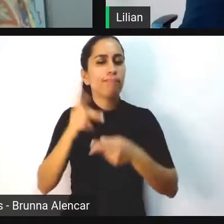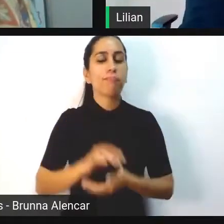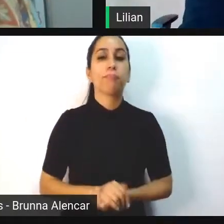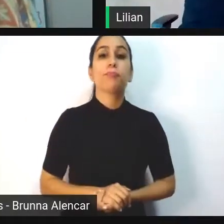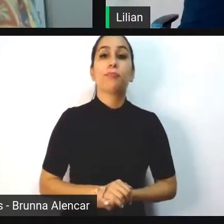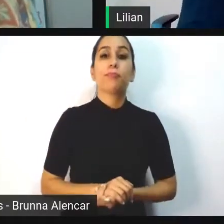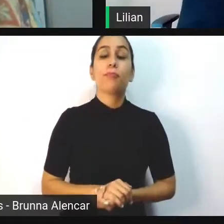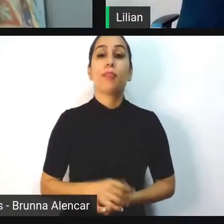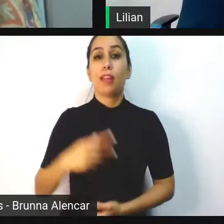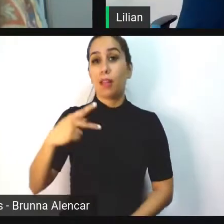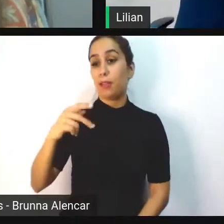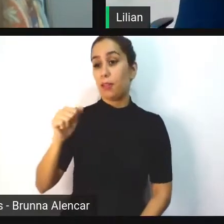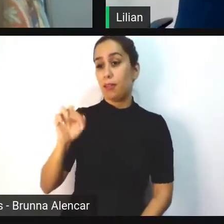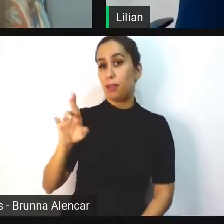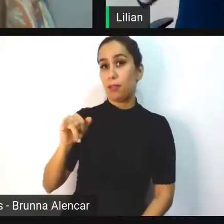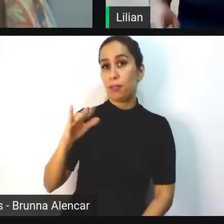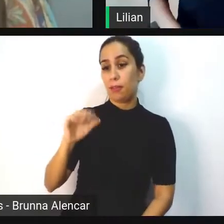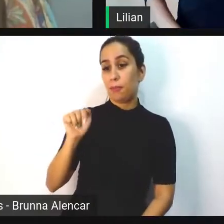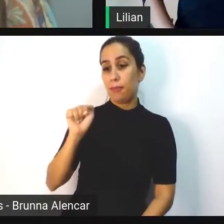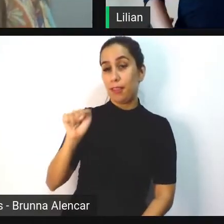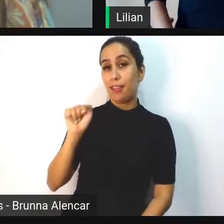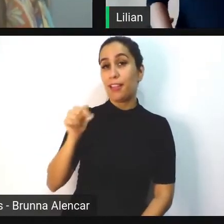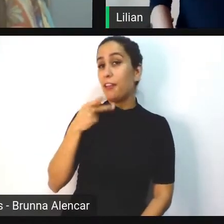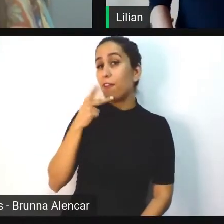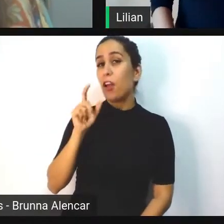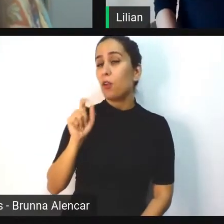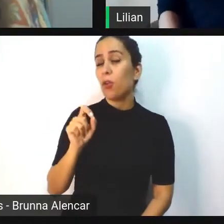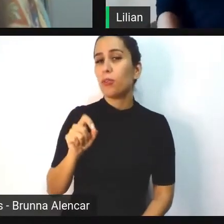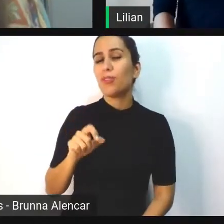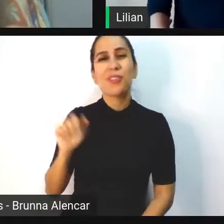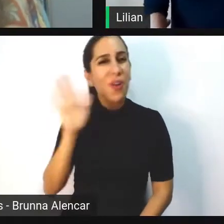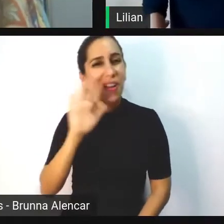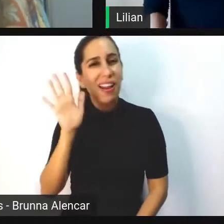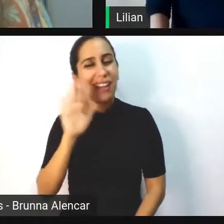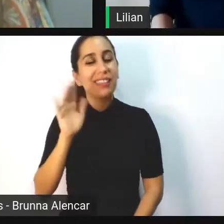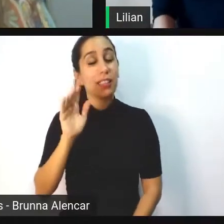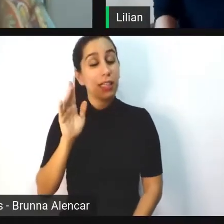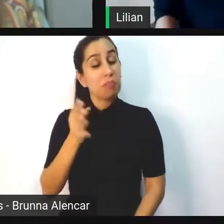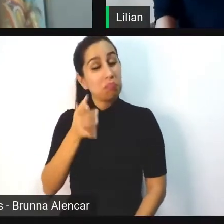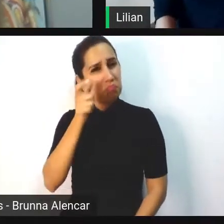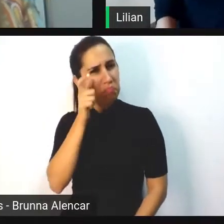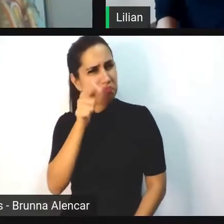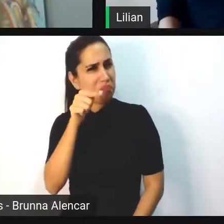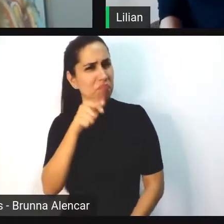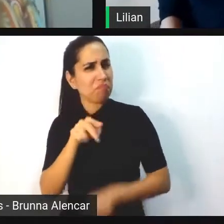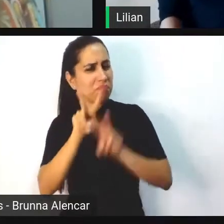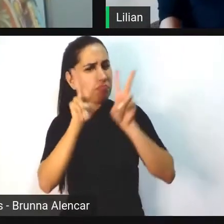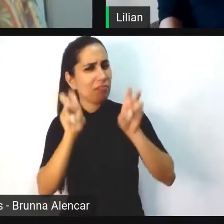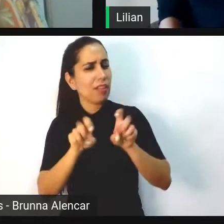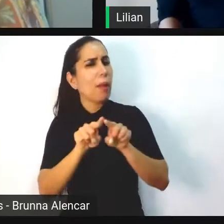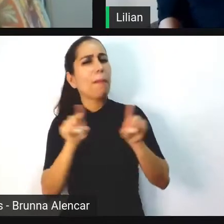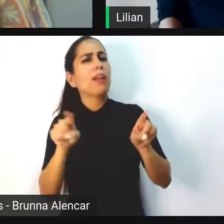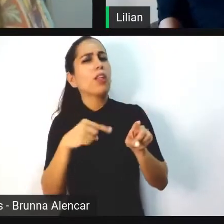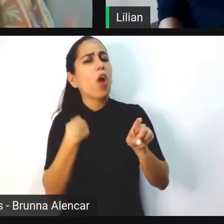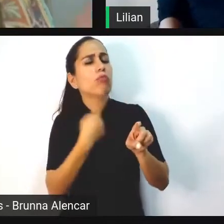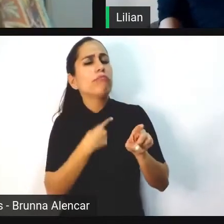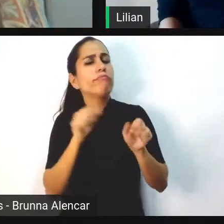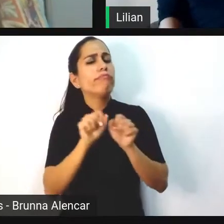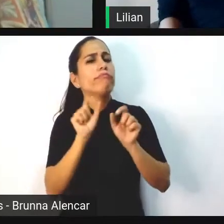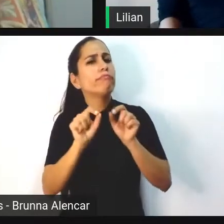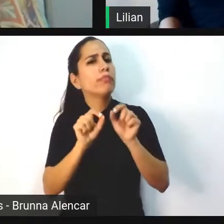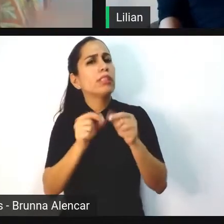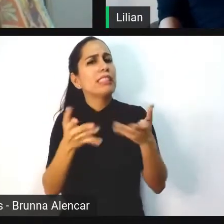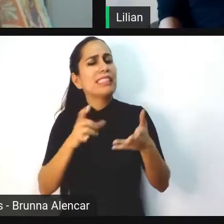Patrícia Mendes Moreira. Ela falou, olá, Lília, interessante esse assunto, mas o que podemos fazer para evitar esse desgaste